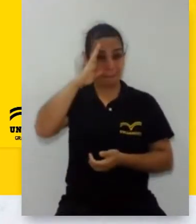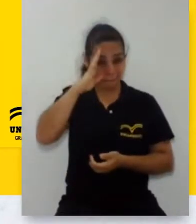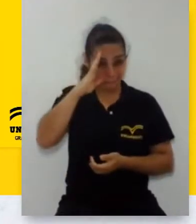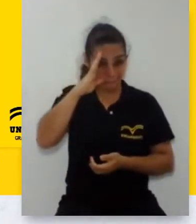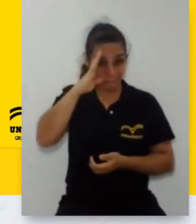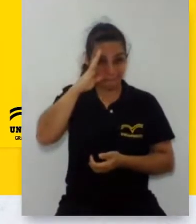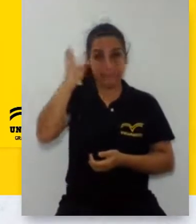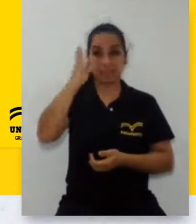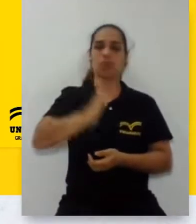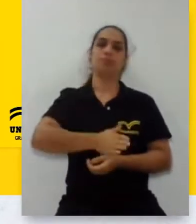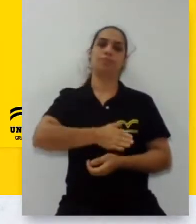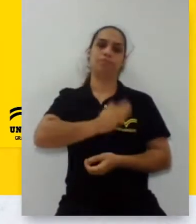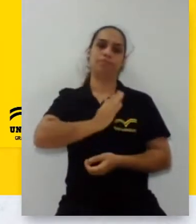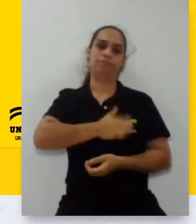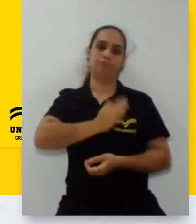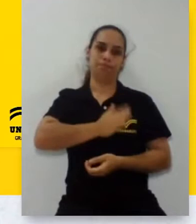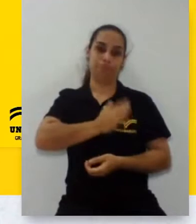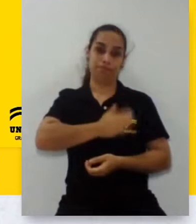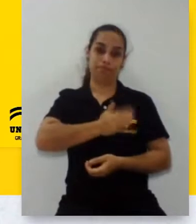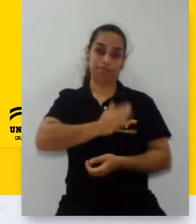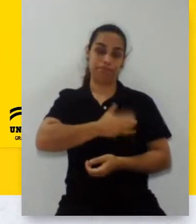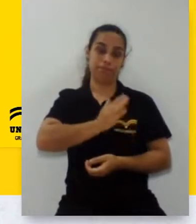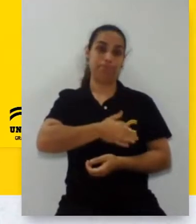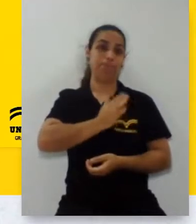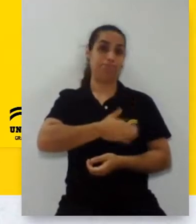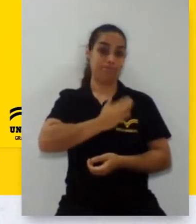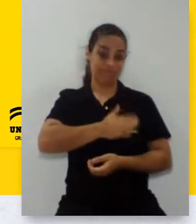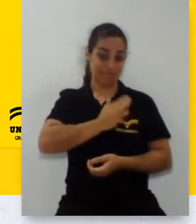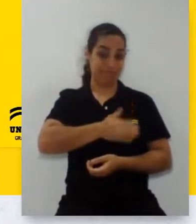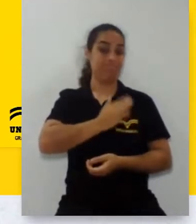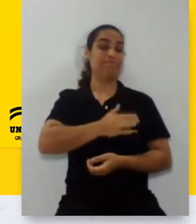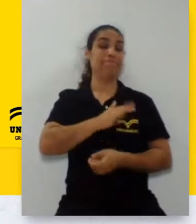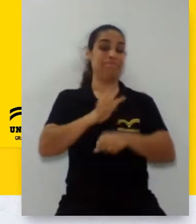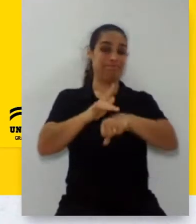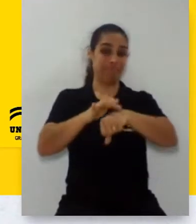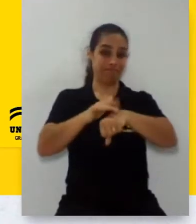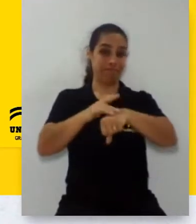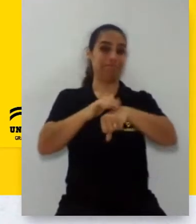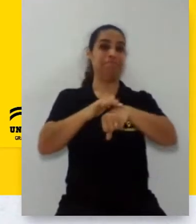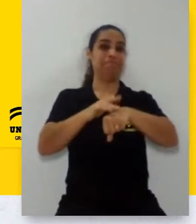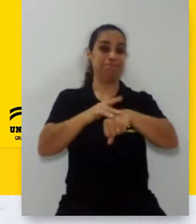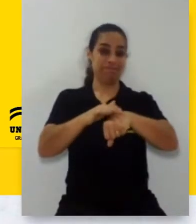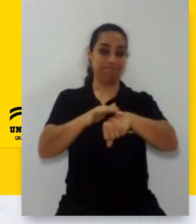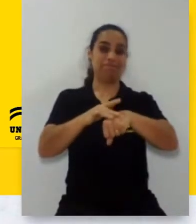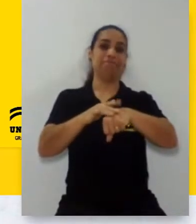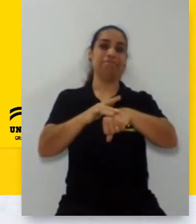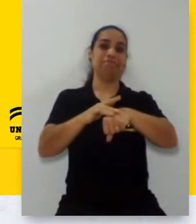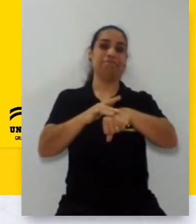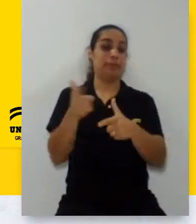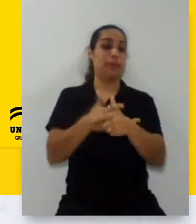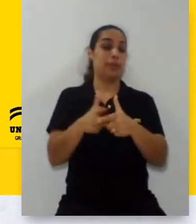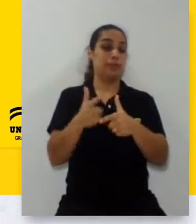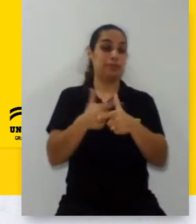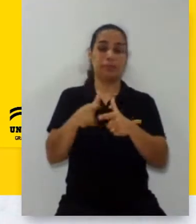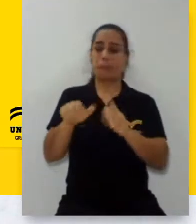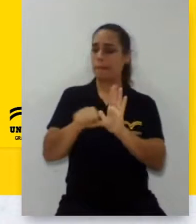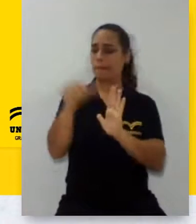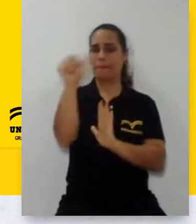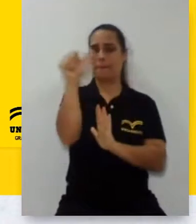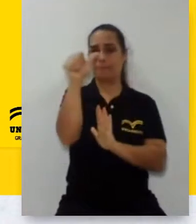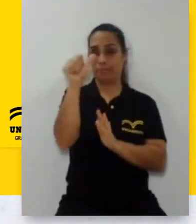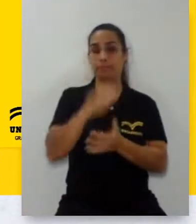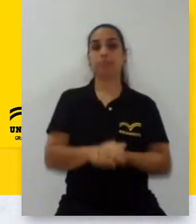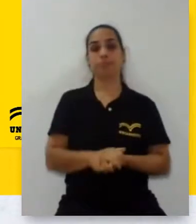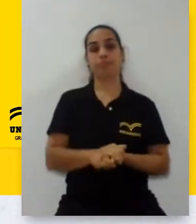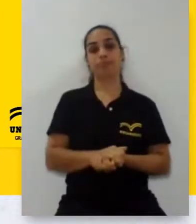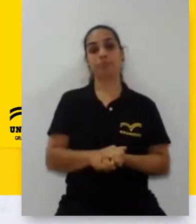cardíaca. Em outras palavras, doença cardiovascular. Certo, pessoal? A segunda maior causa de morte no mundo, eu estou